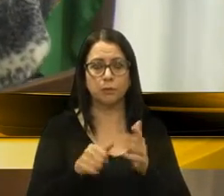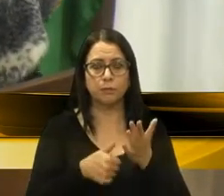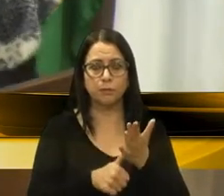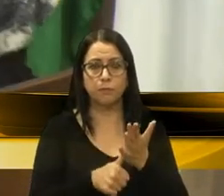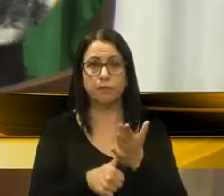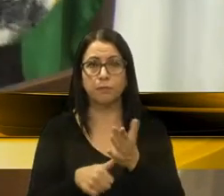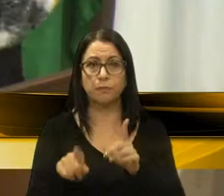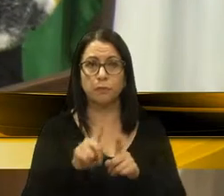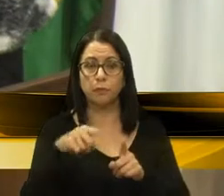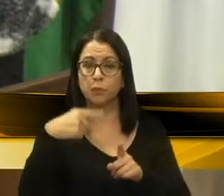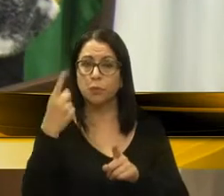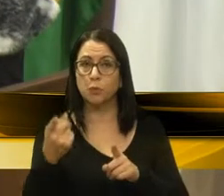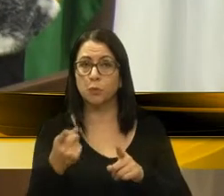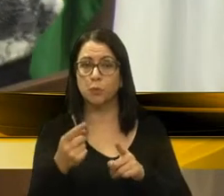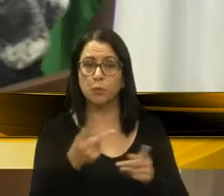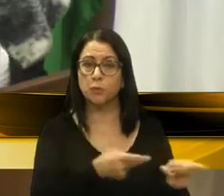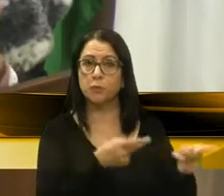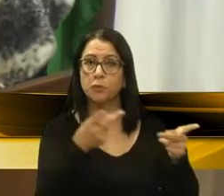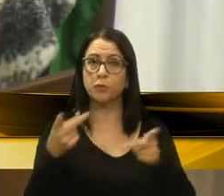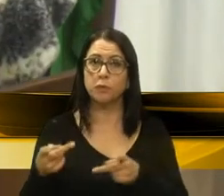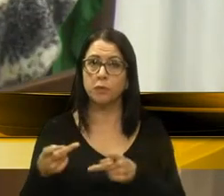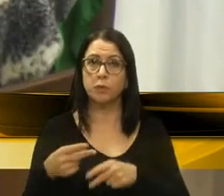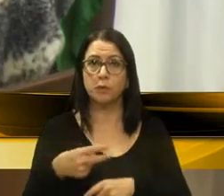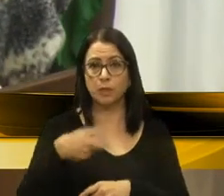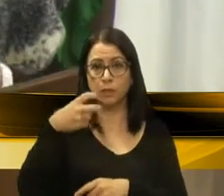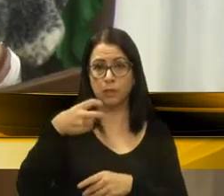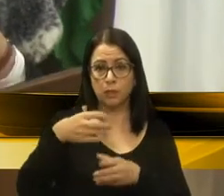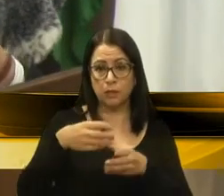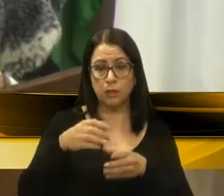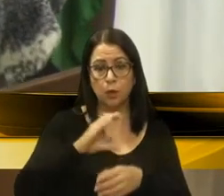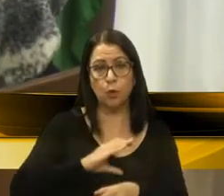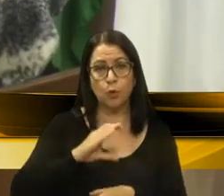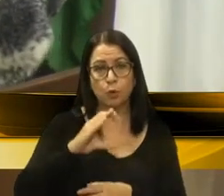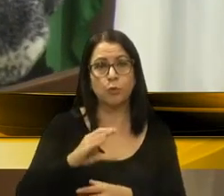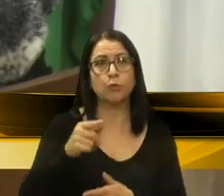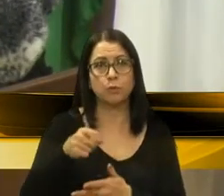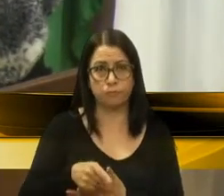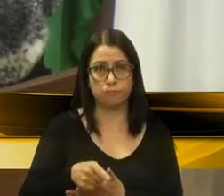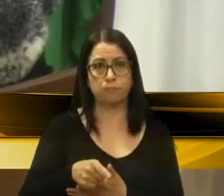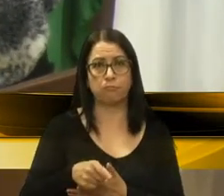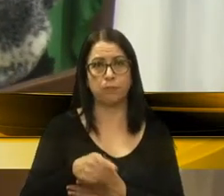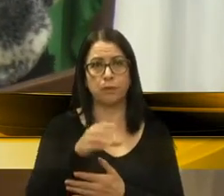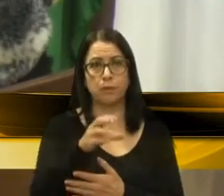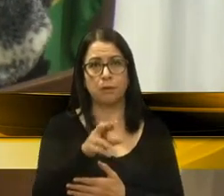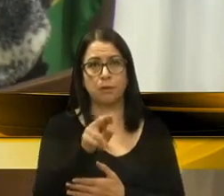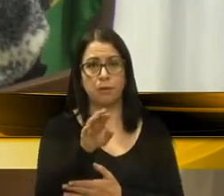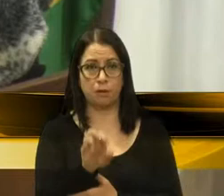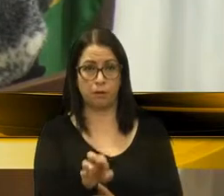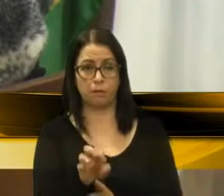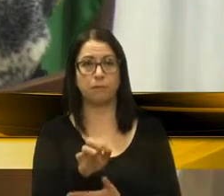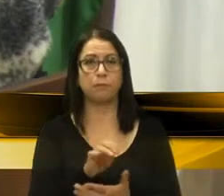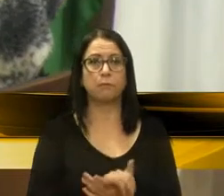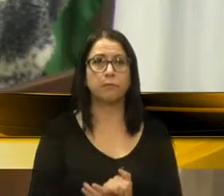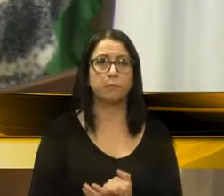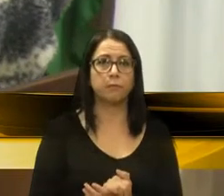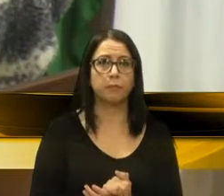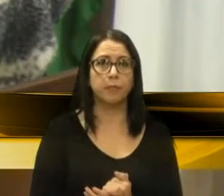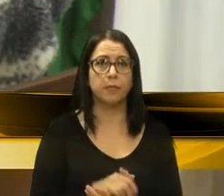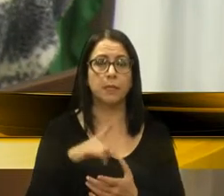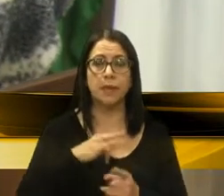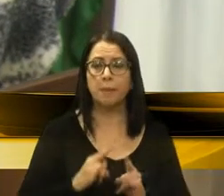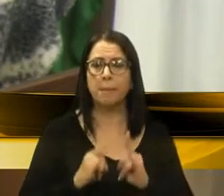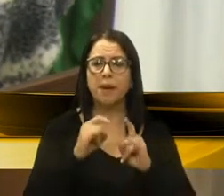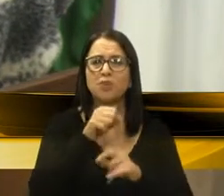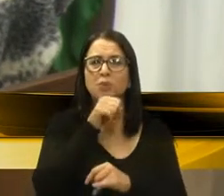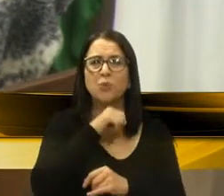assim como outras. Eu estive visitando a 5ª Coordenadoria, a CRE. A gente tem prédios